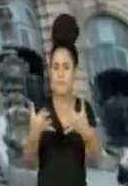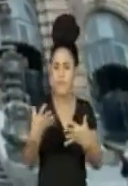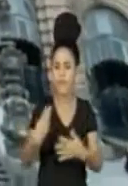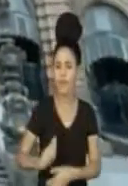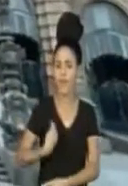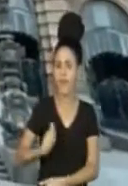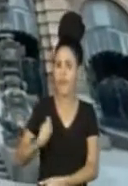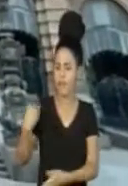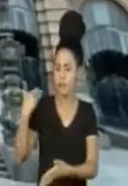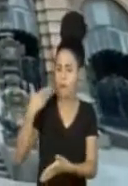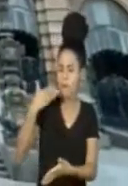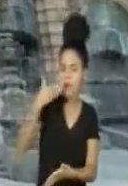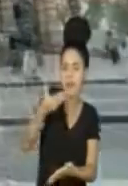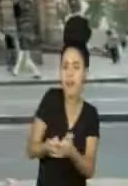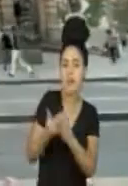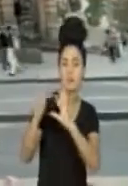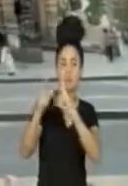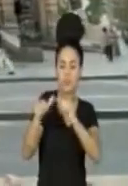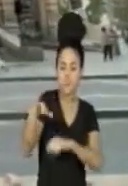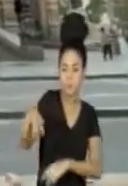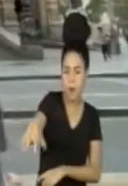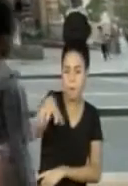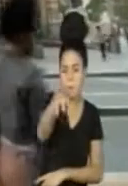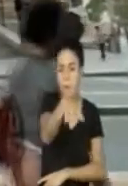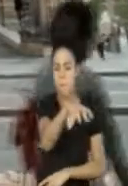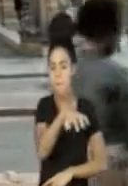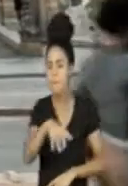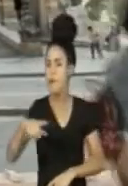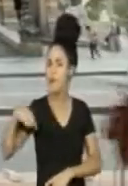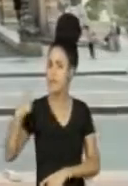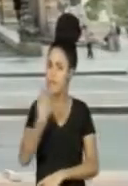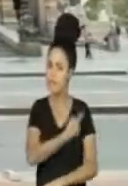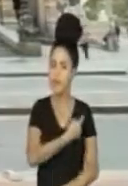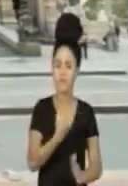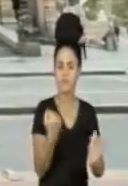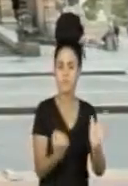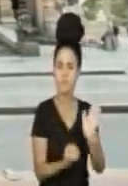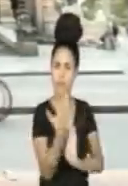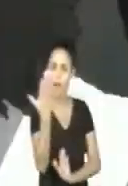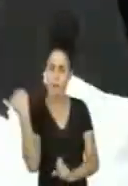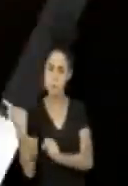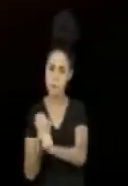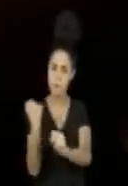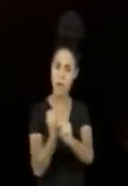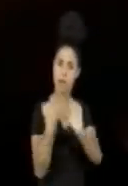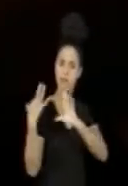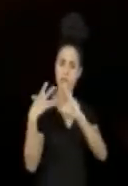nossa ausência em espaços que nós construímos com as nossas mãos.